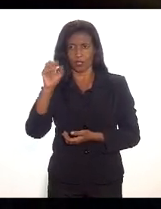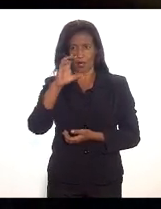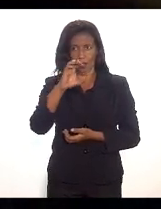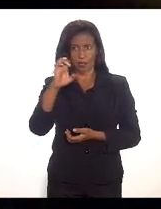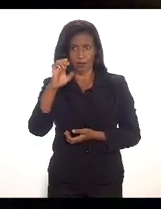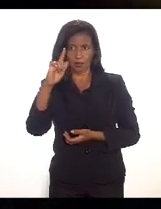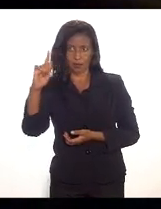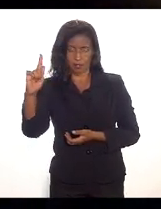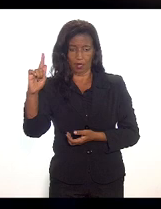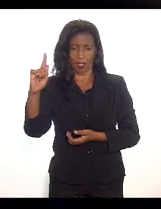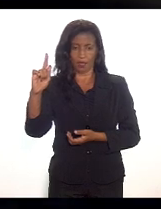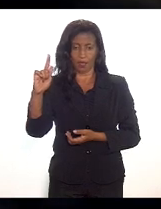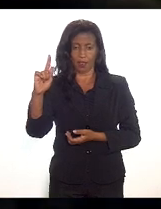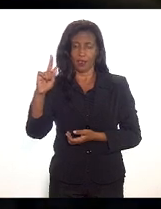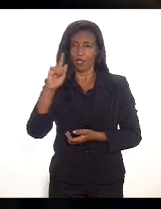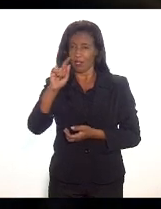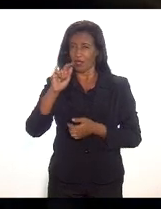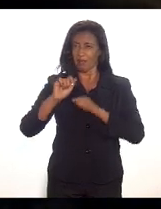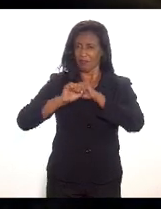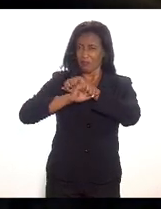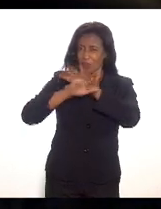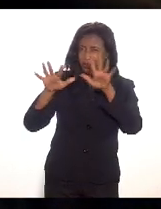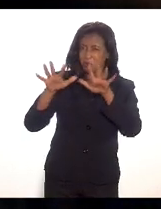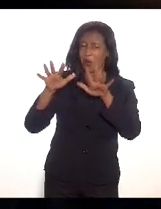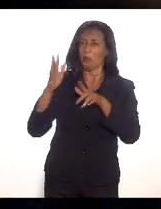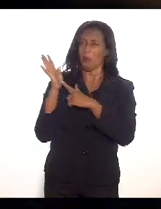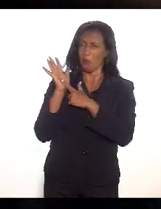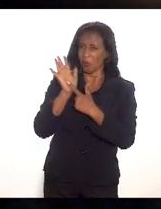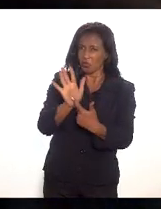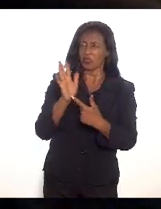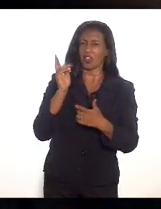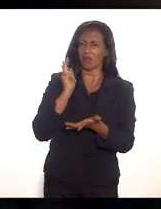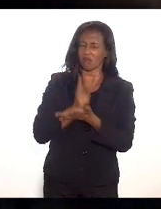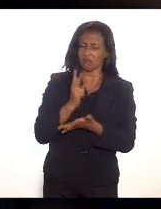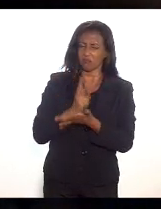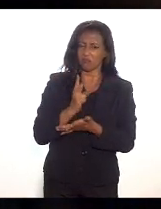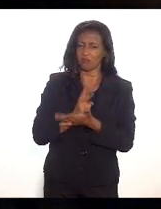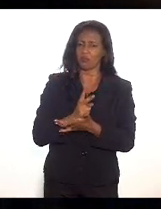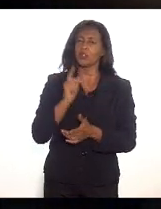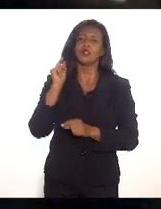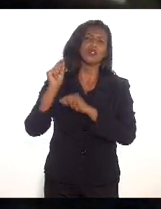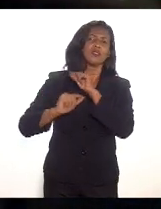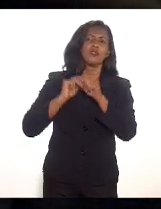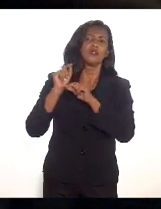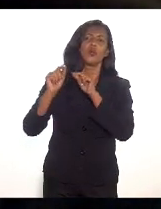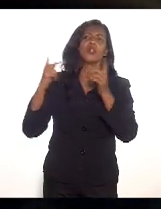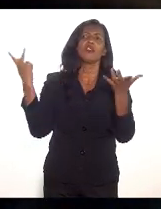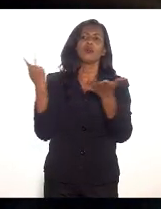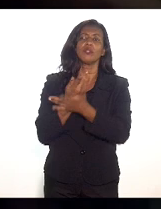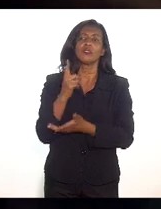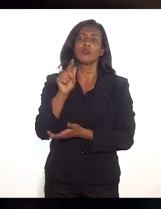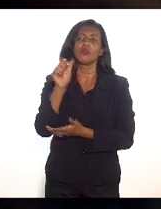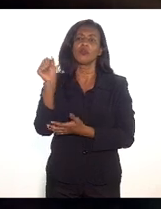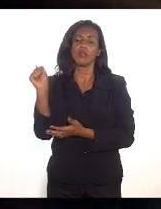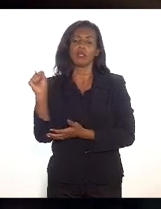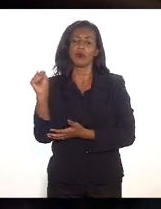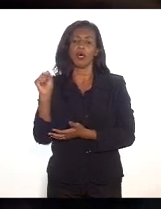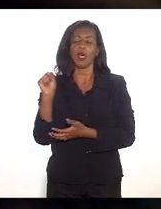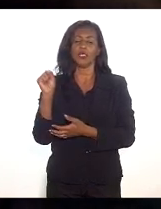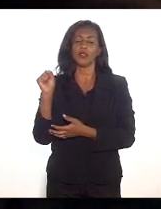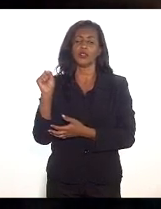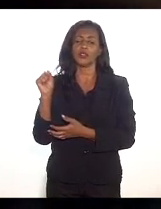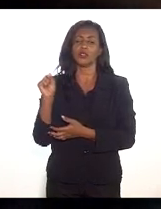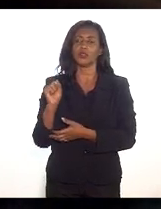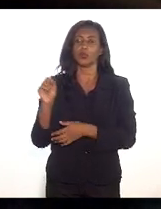e levar à tona, jogar luz nessa discussão para o povo ver o que aconteceu com a privatização do gás aqui no nosso município, no